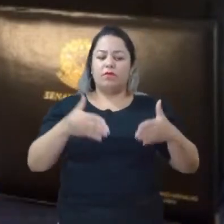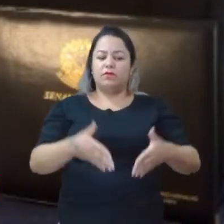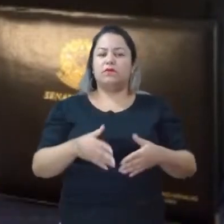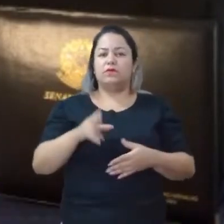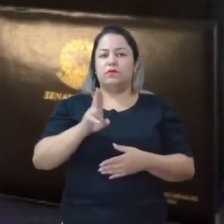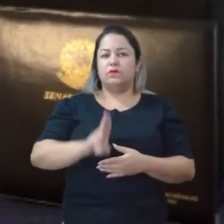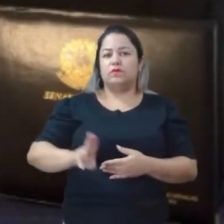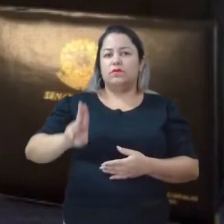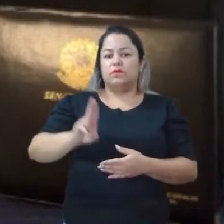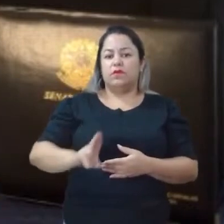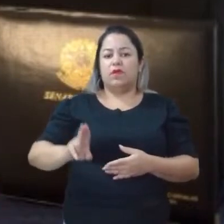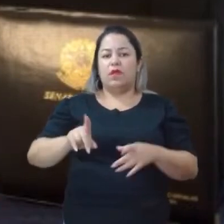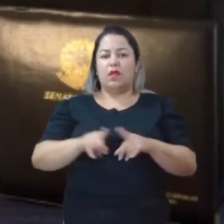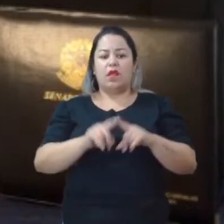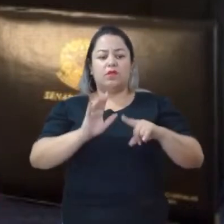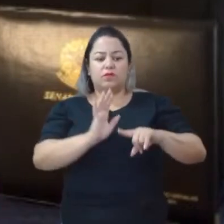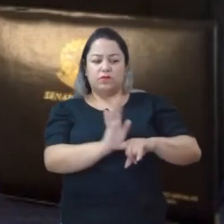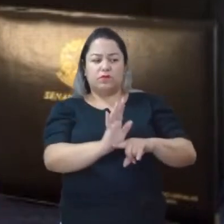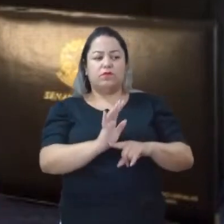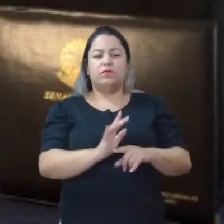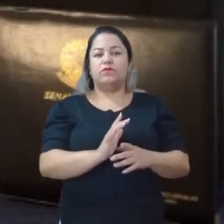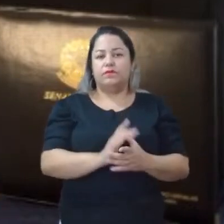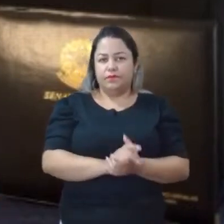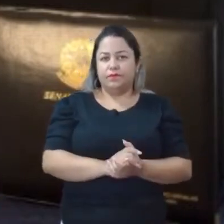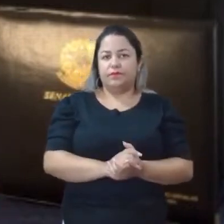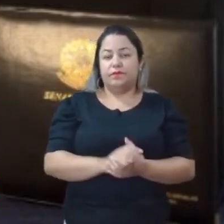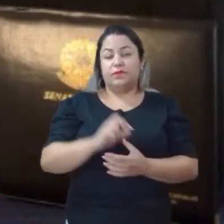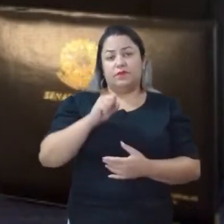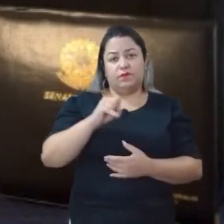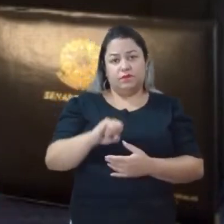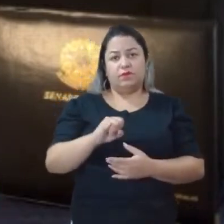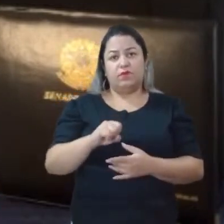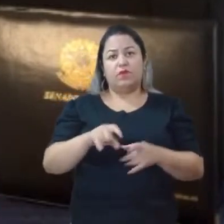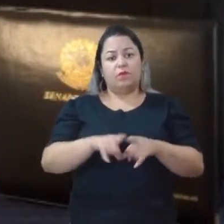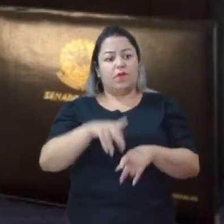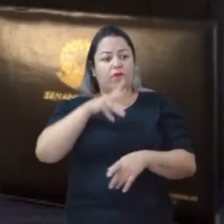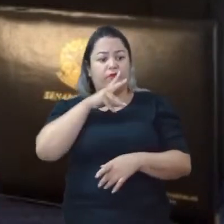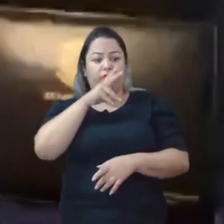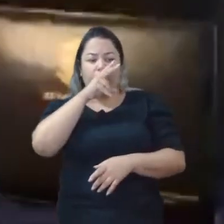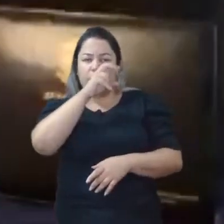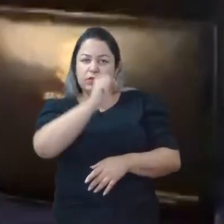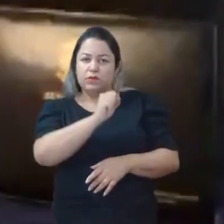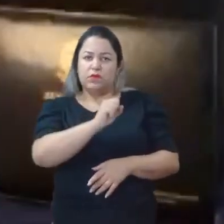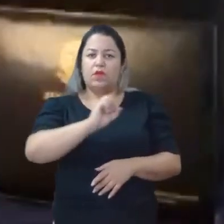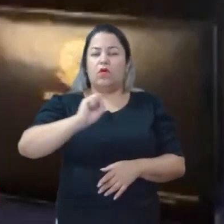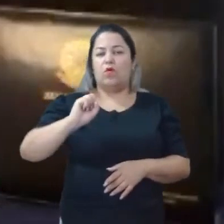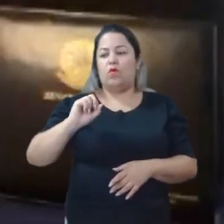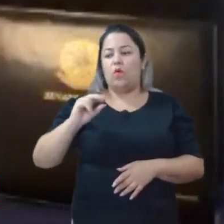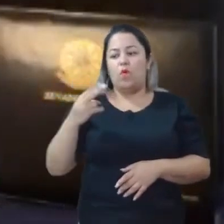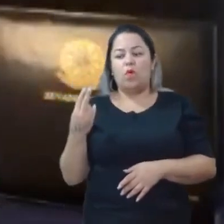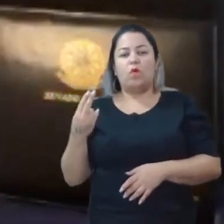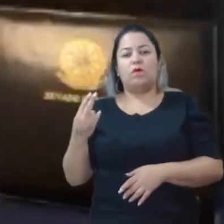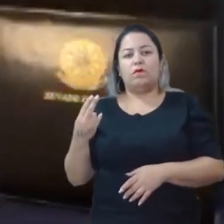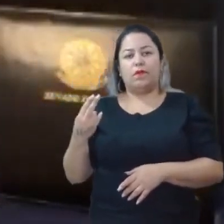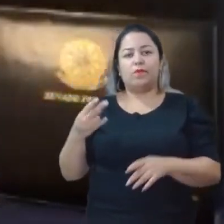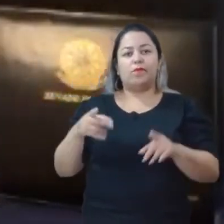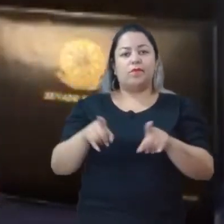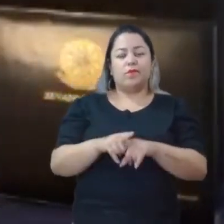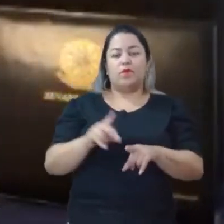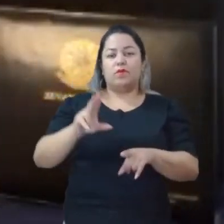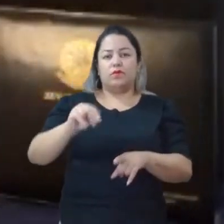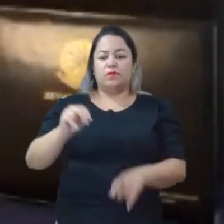dos recursos que dispõe. Se o recurso é a força, se o recurso, ou quando não